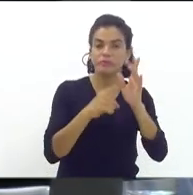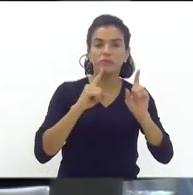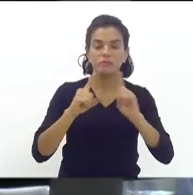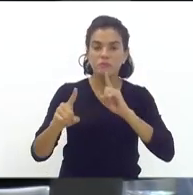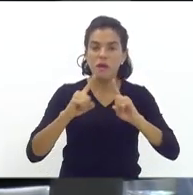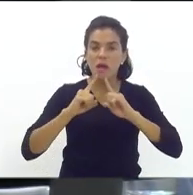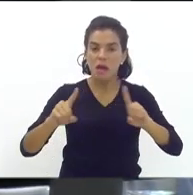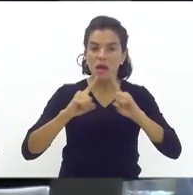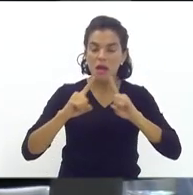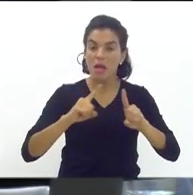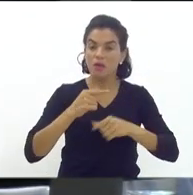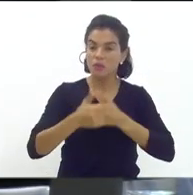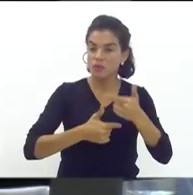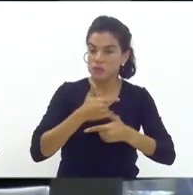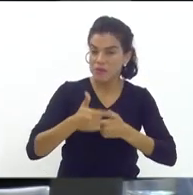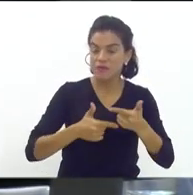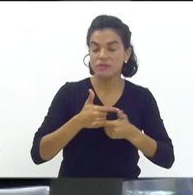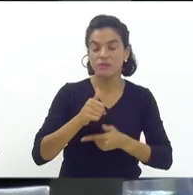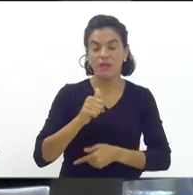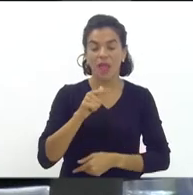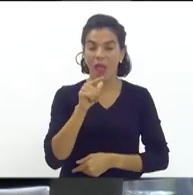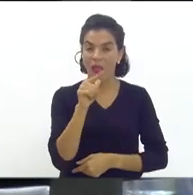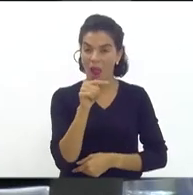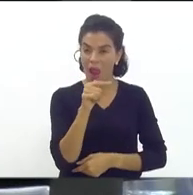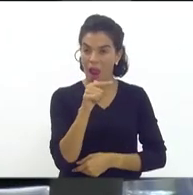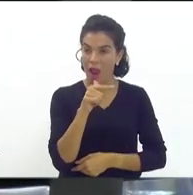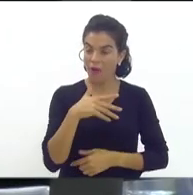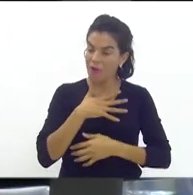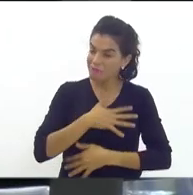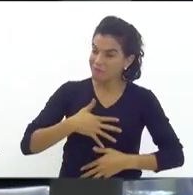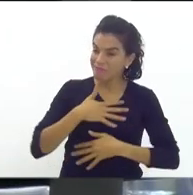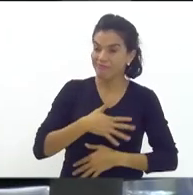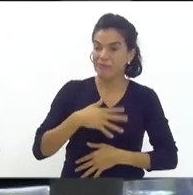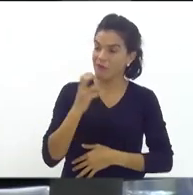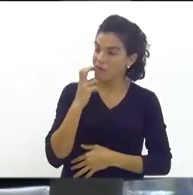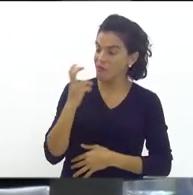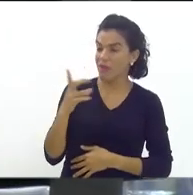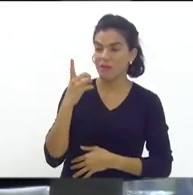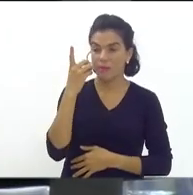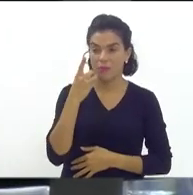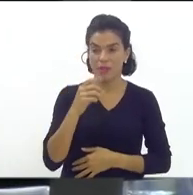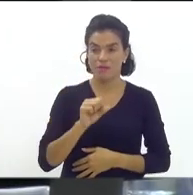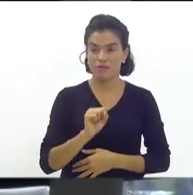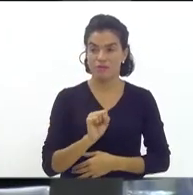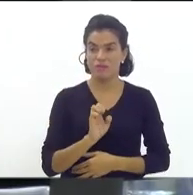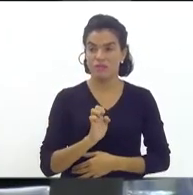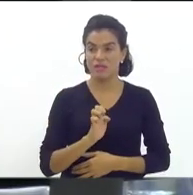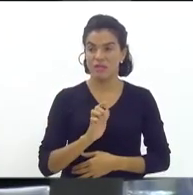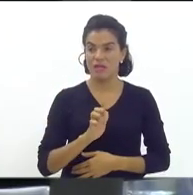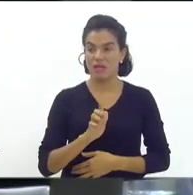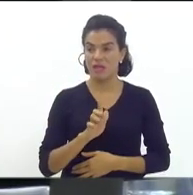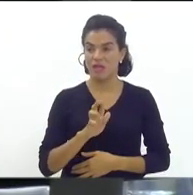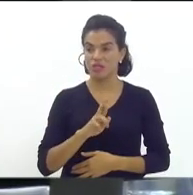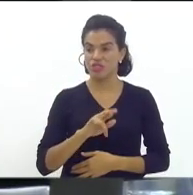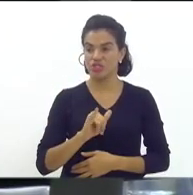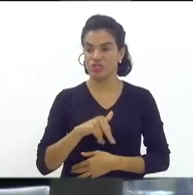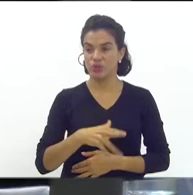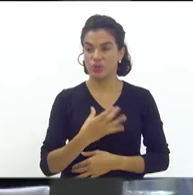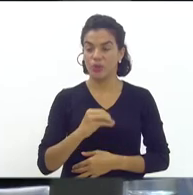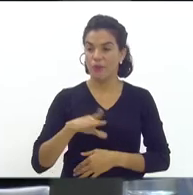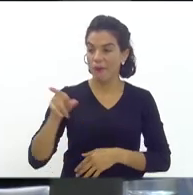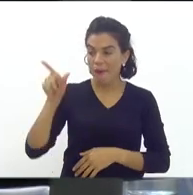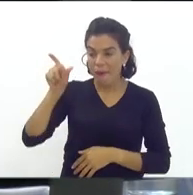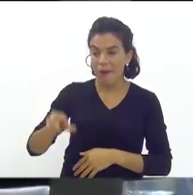água sobretudo me alegra presença Deputado Dr Serginho porque é um dos que mais